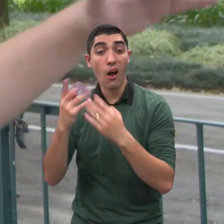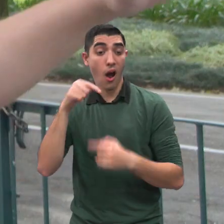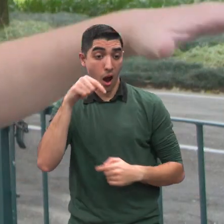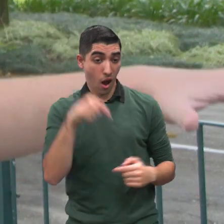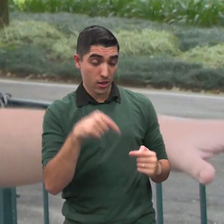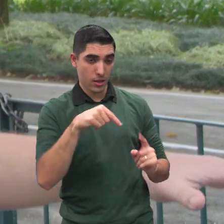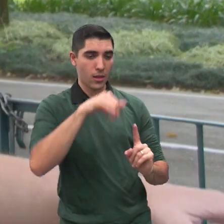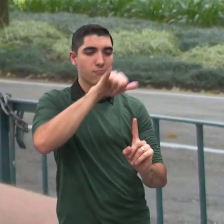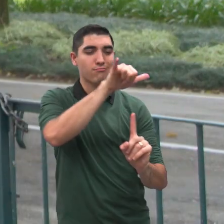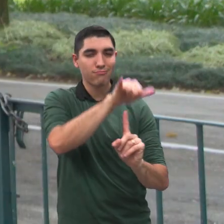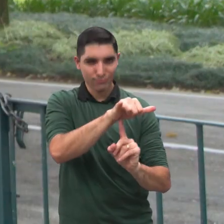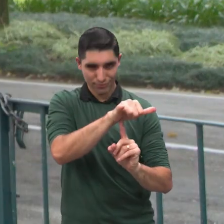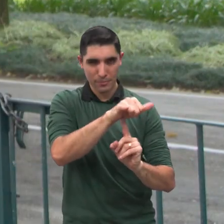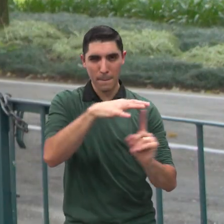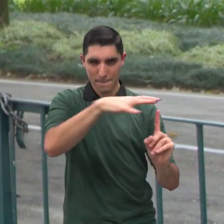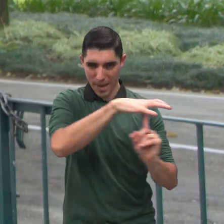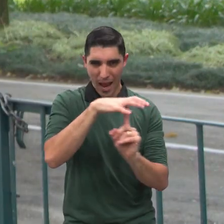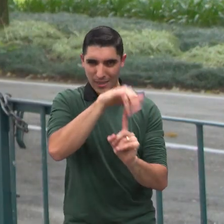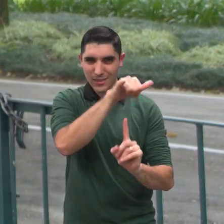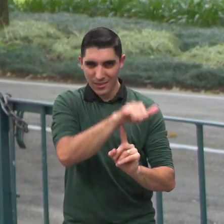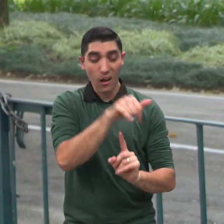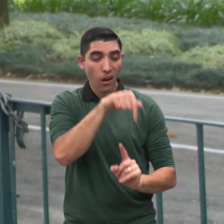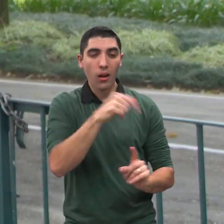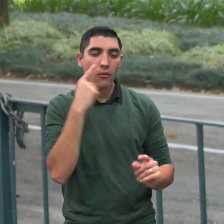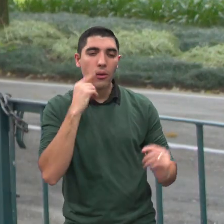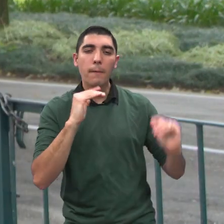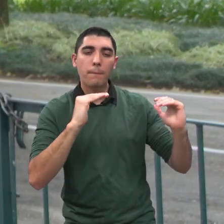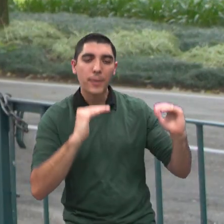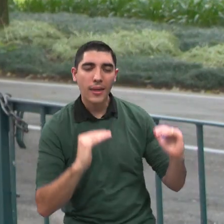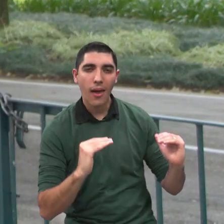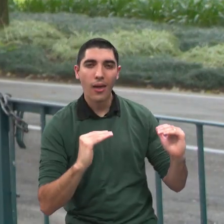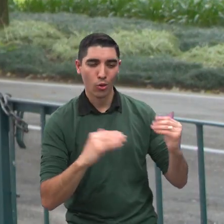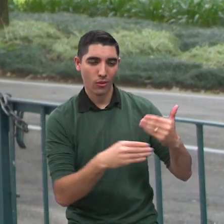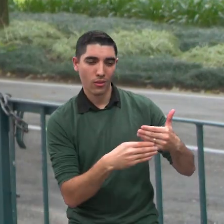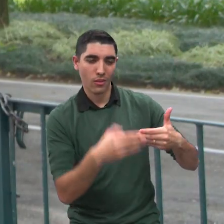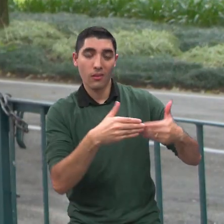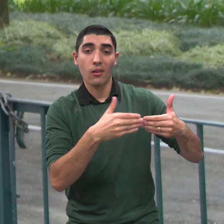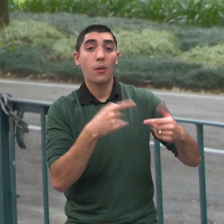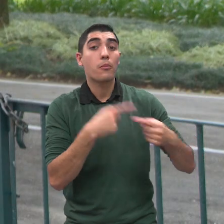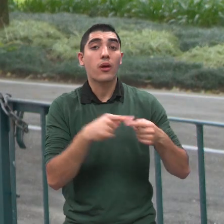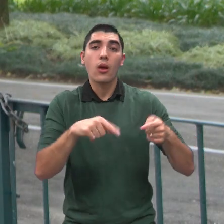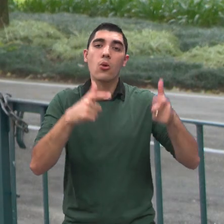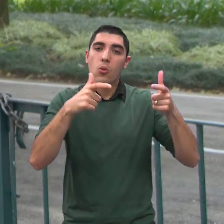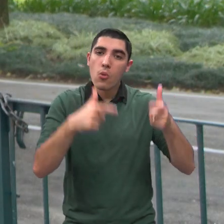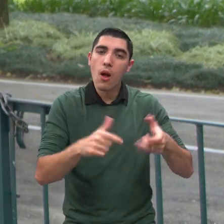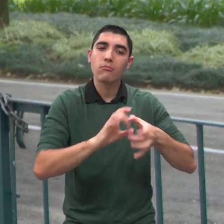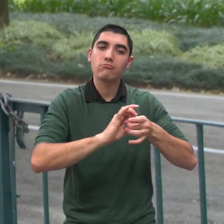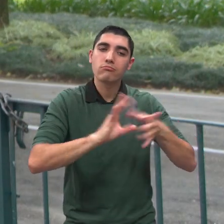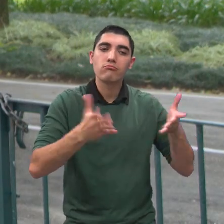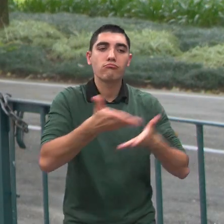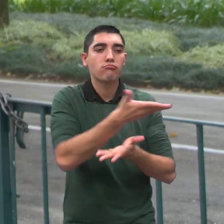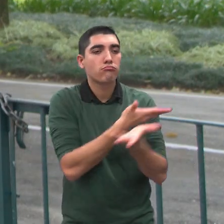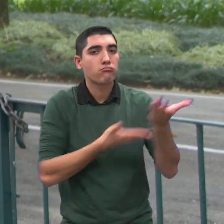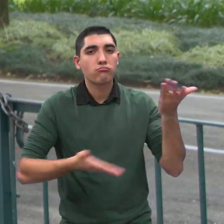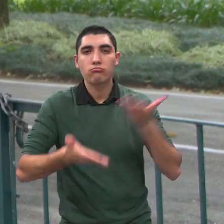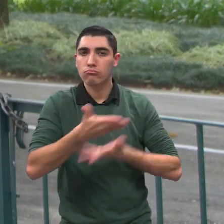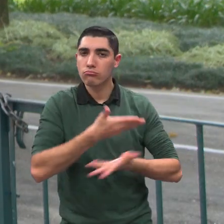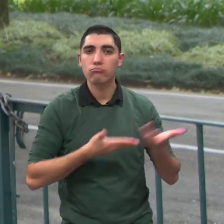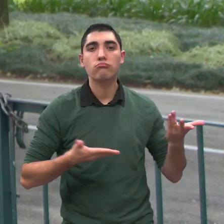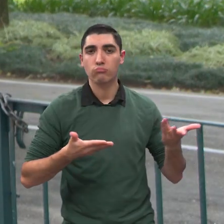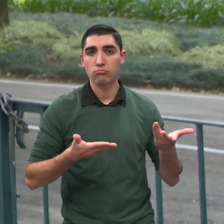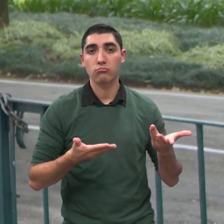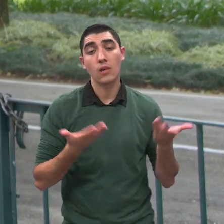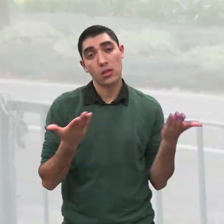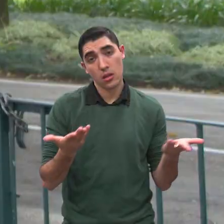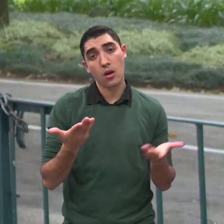Santos Dumont, que já tem uma grade mais baixa. Então a gente está caminhando para esse convívio, né, mais